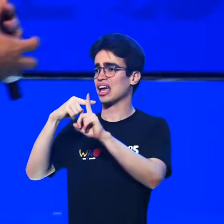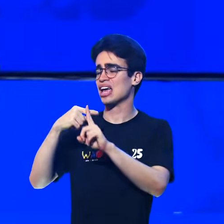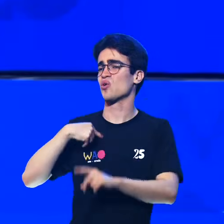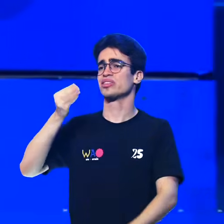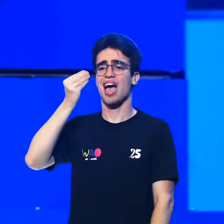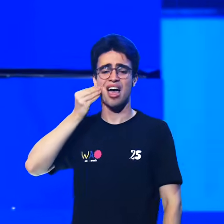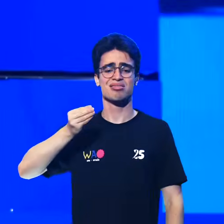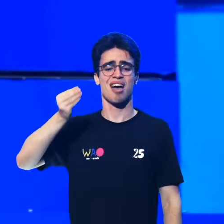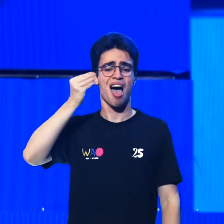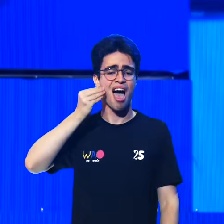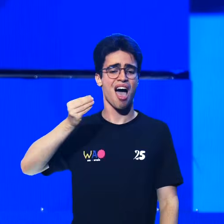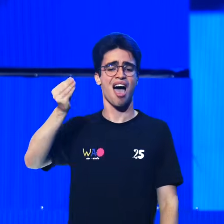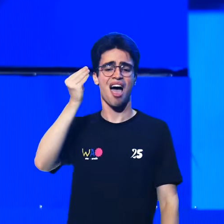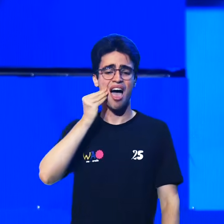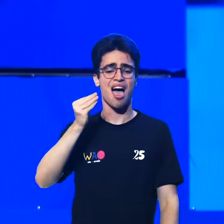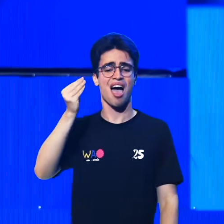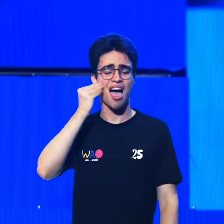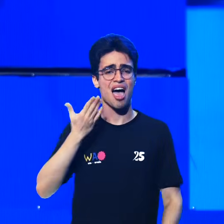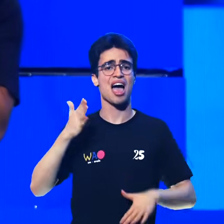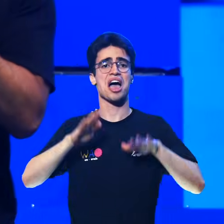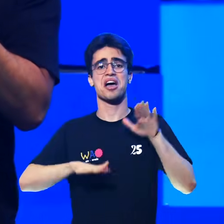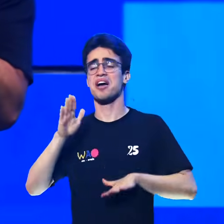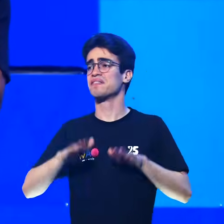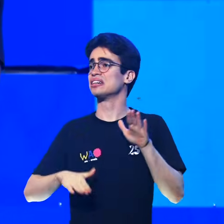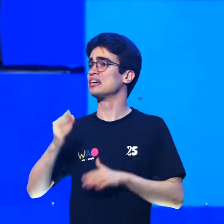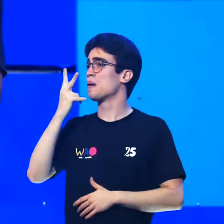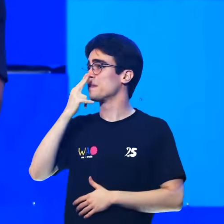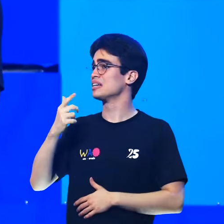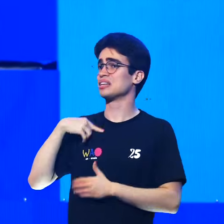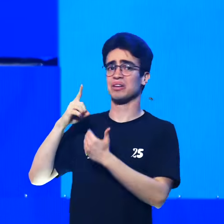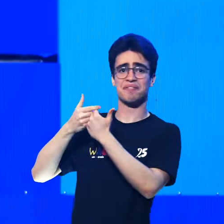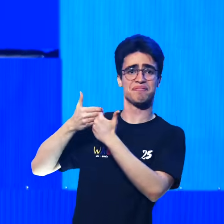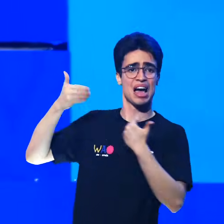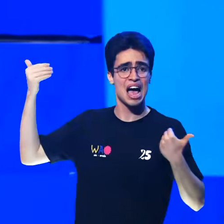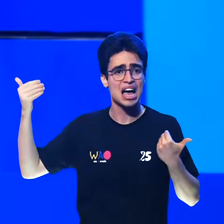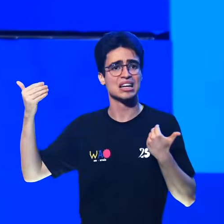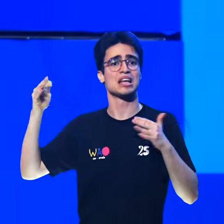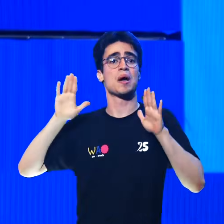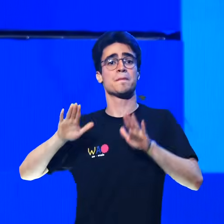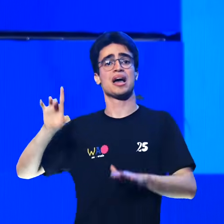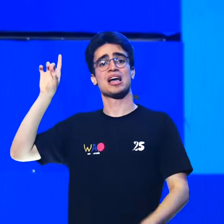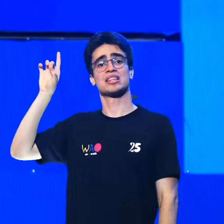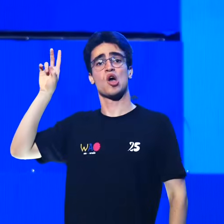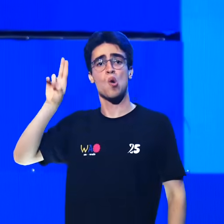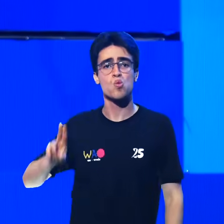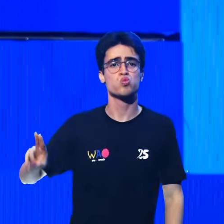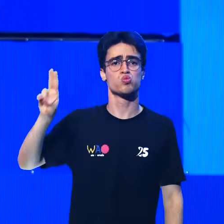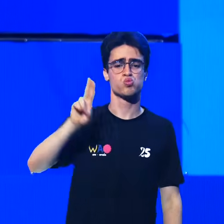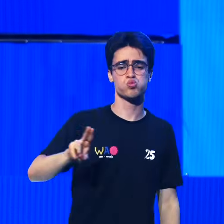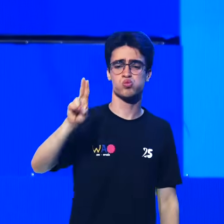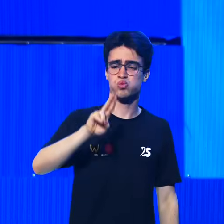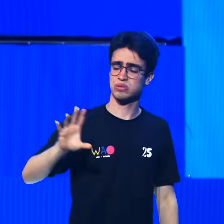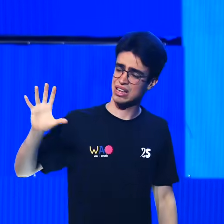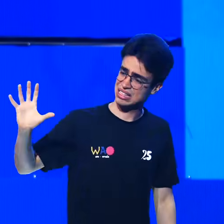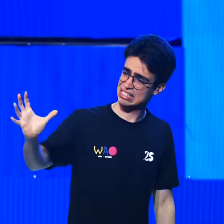fazer, e de repente o coração está tentando se afastar de Deus, e Deus vai lá e usa pessoas para trazer de